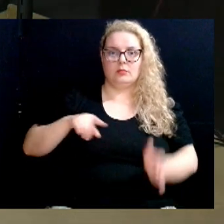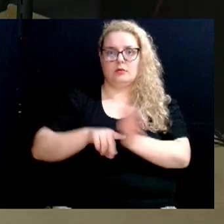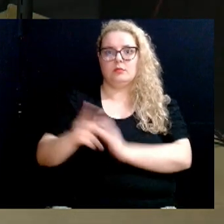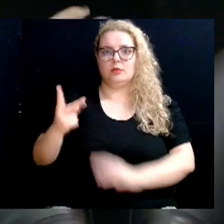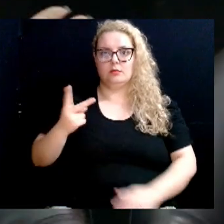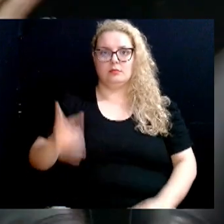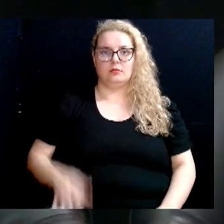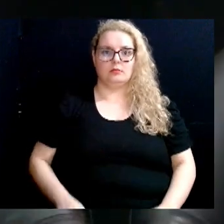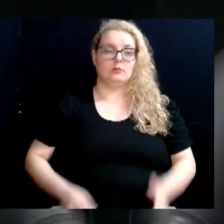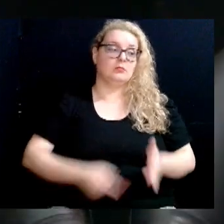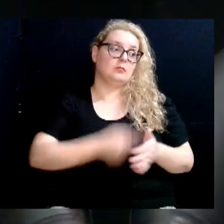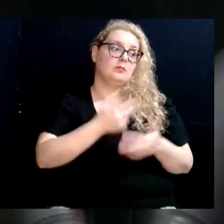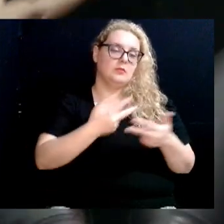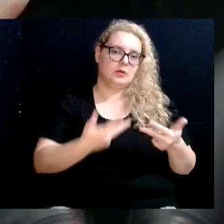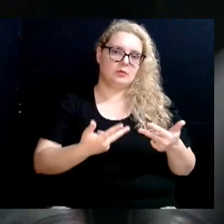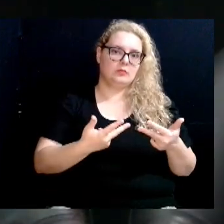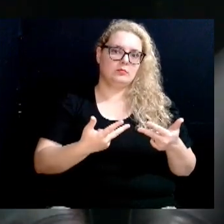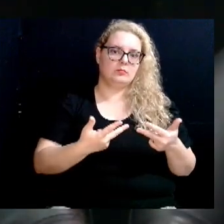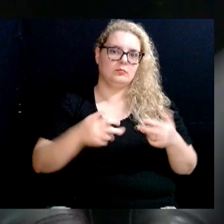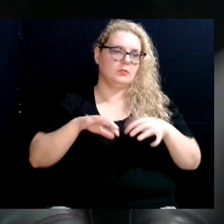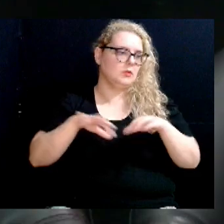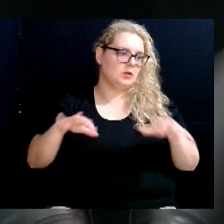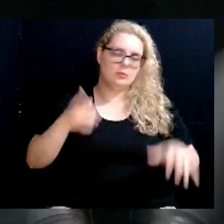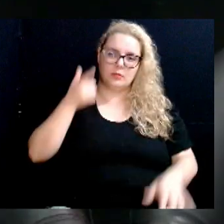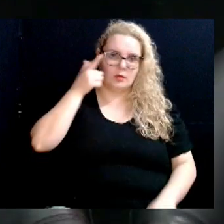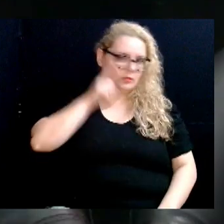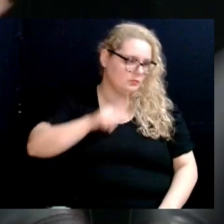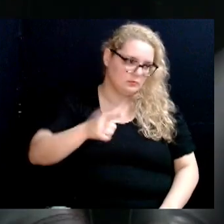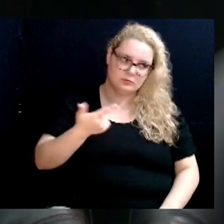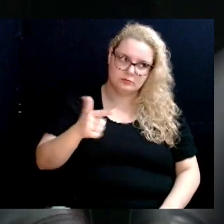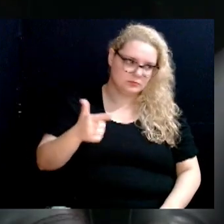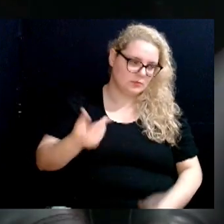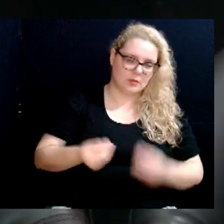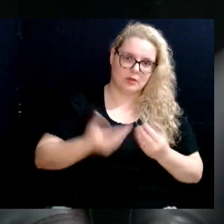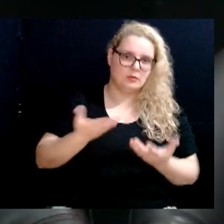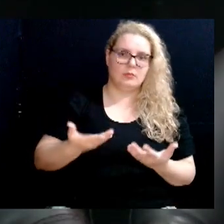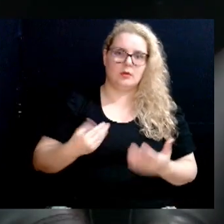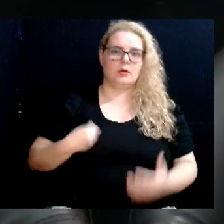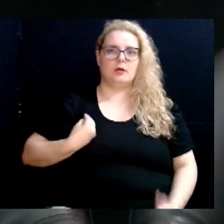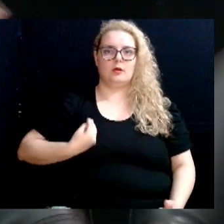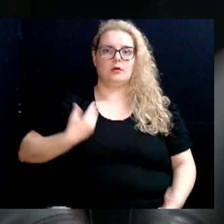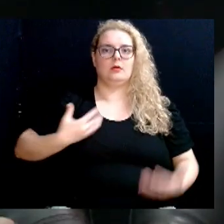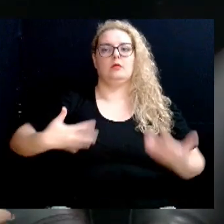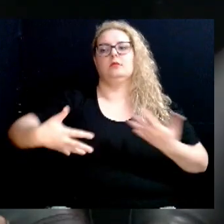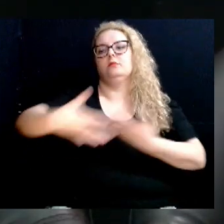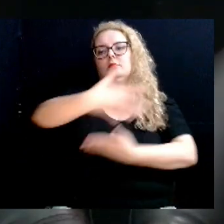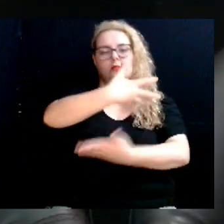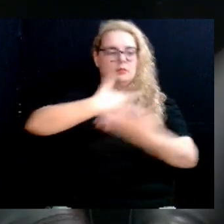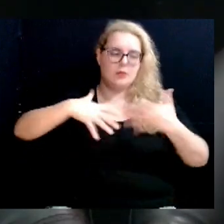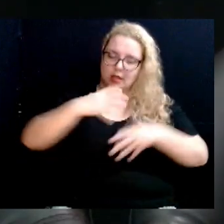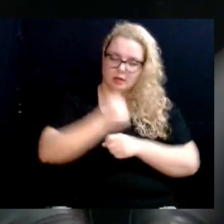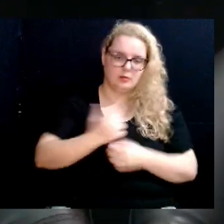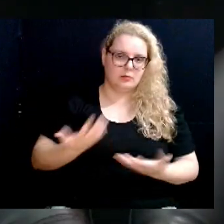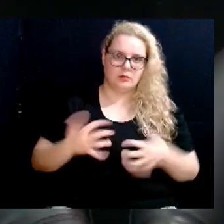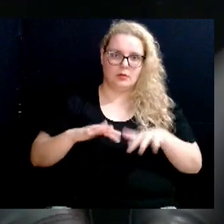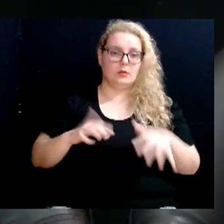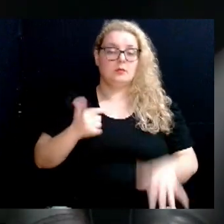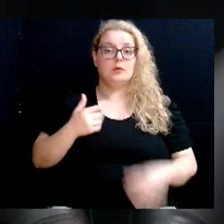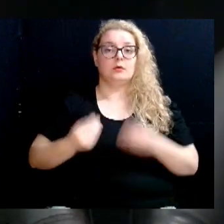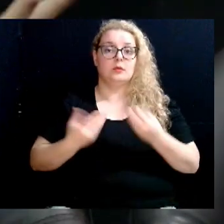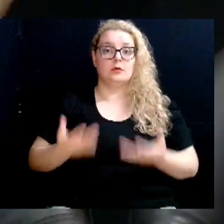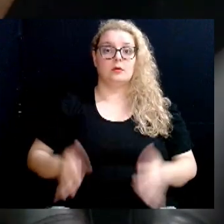acho que separar não dá, porque a nossa vida é um ecossistema ali, então separar não dá. Só que